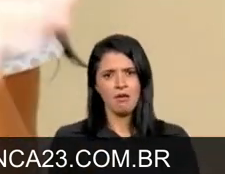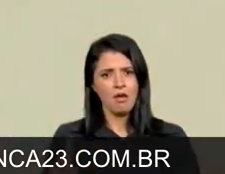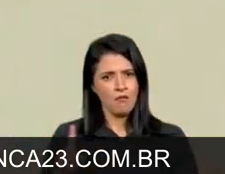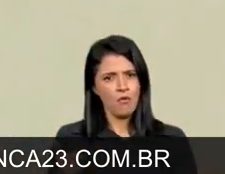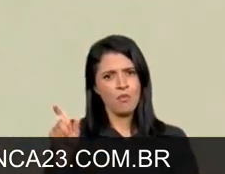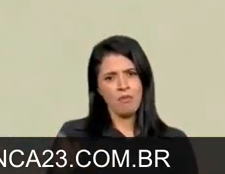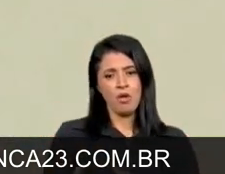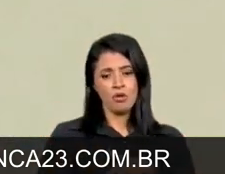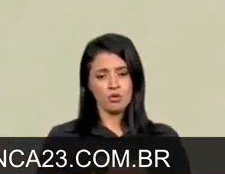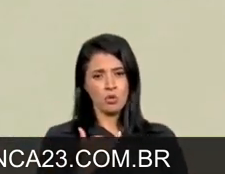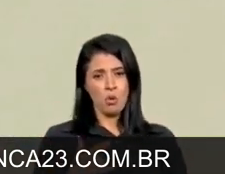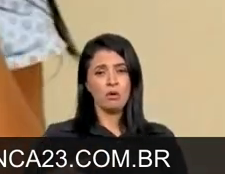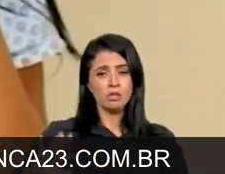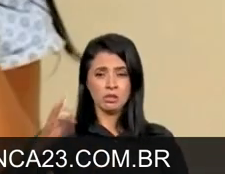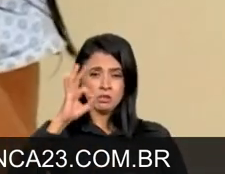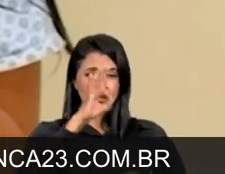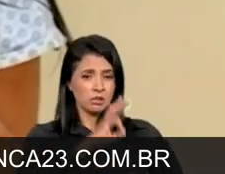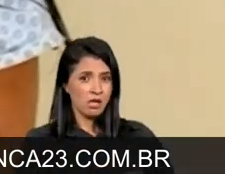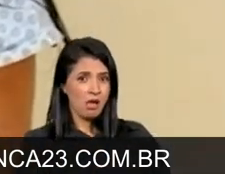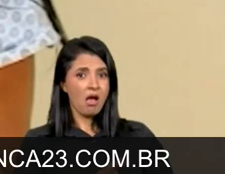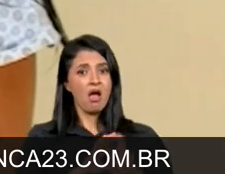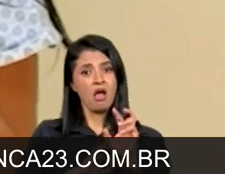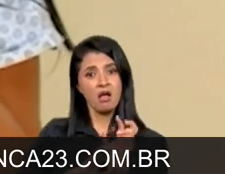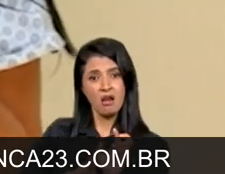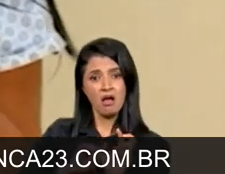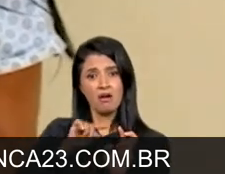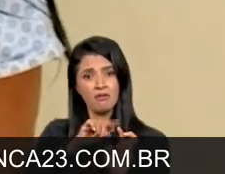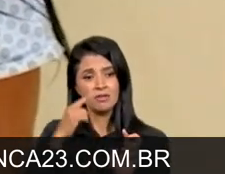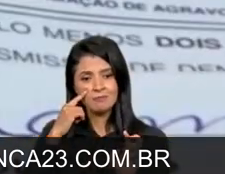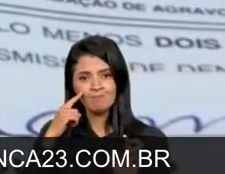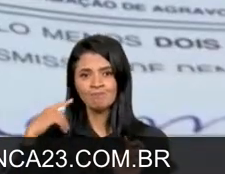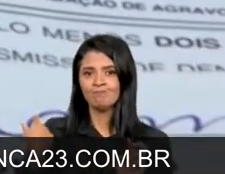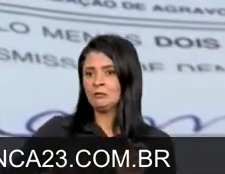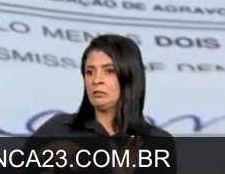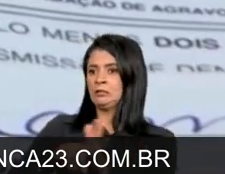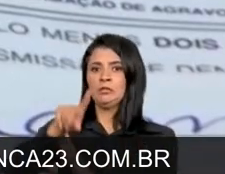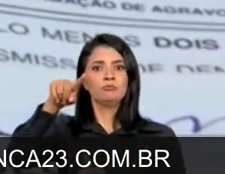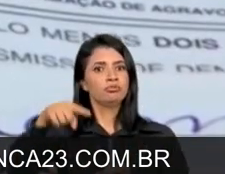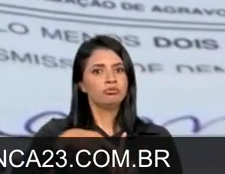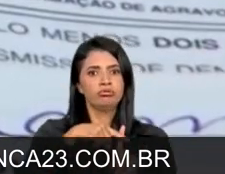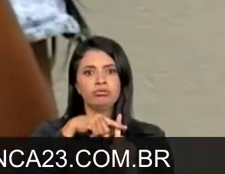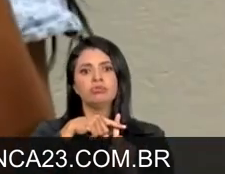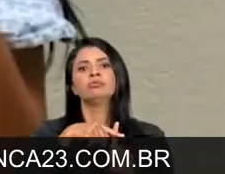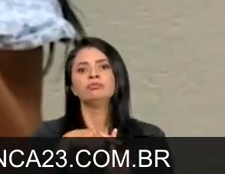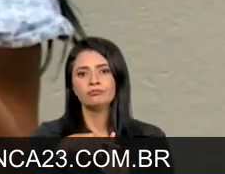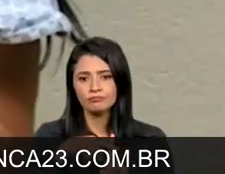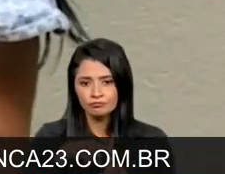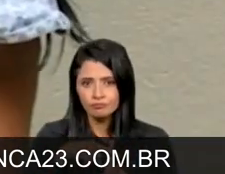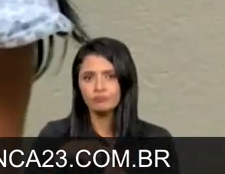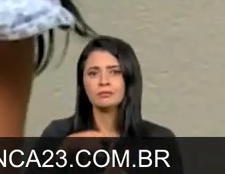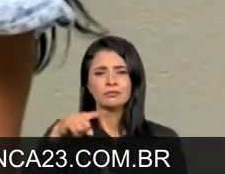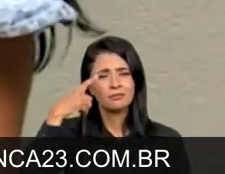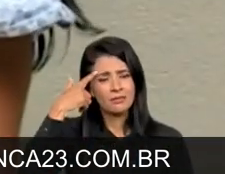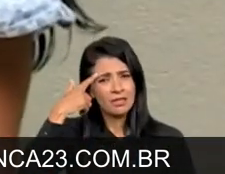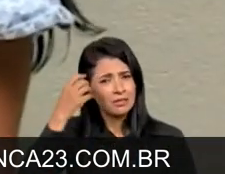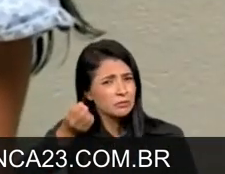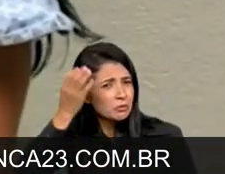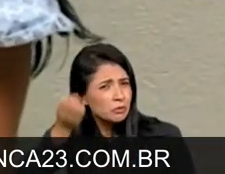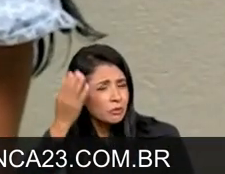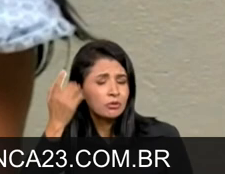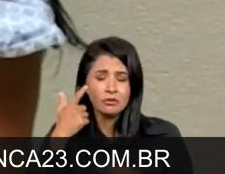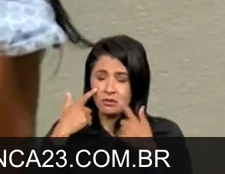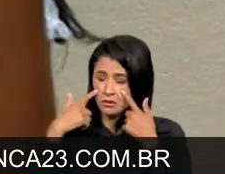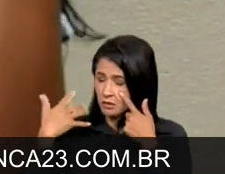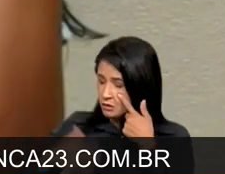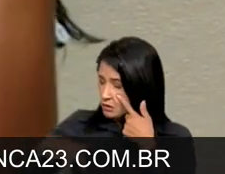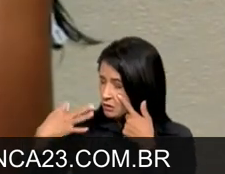das vítimas do mosquito. Grávida, o teste para dengue deu positivo. Muita dor de cabeça, dor nos